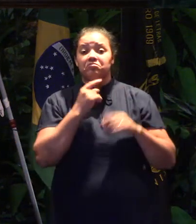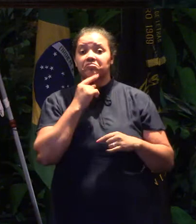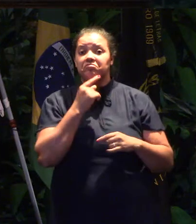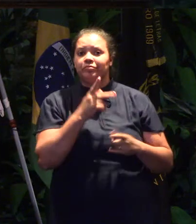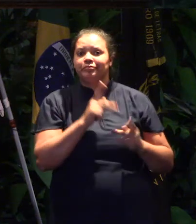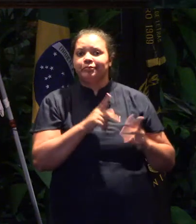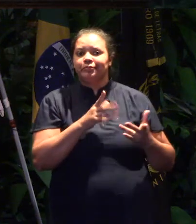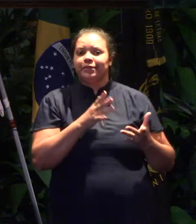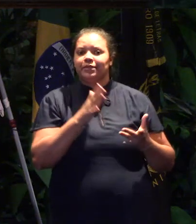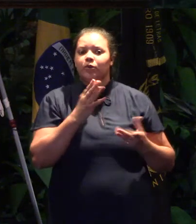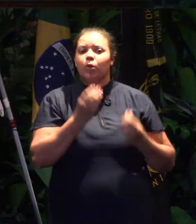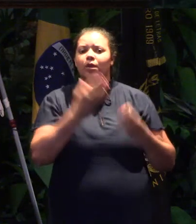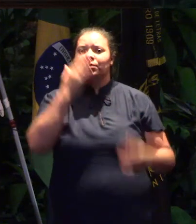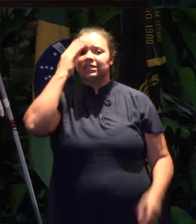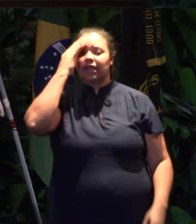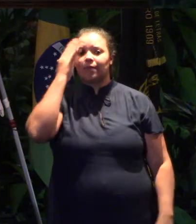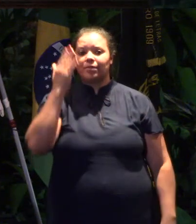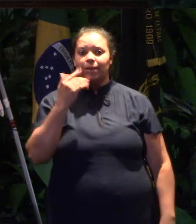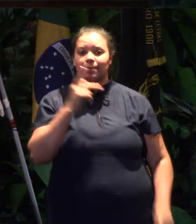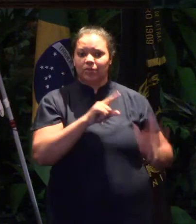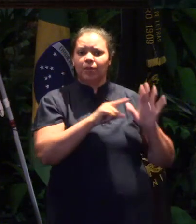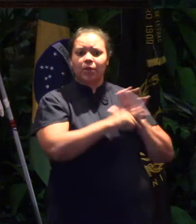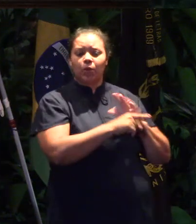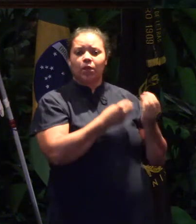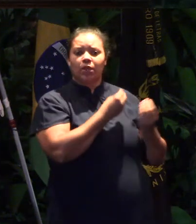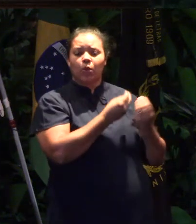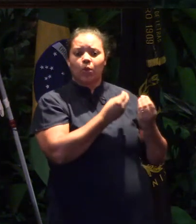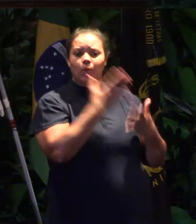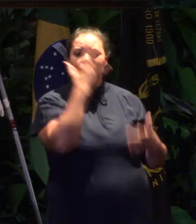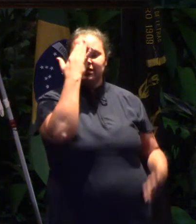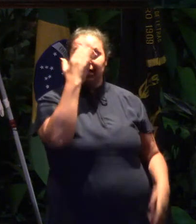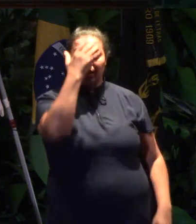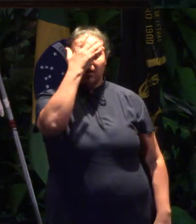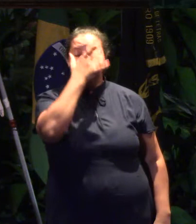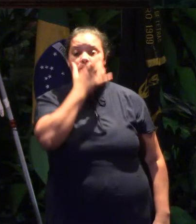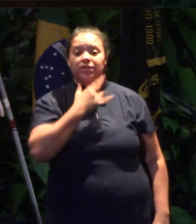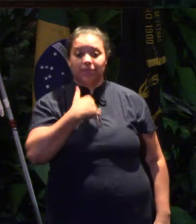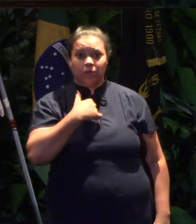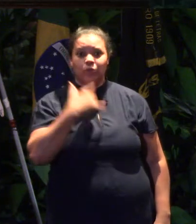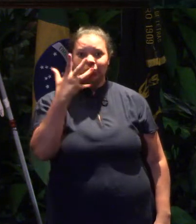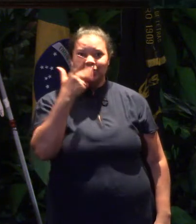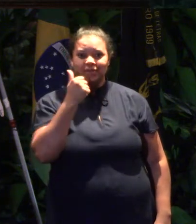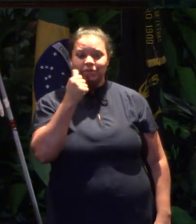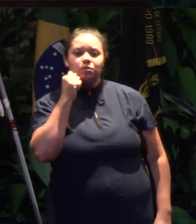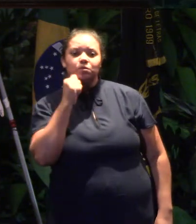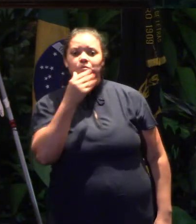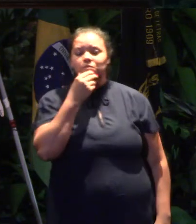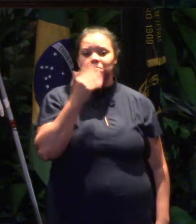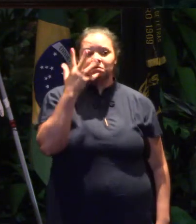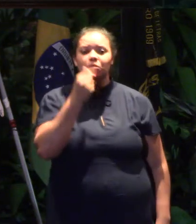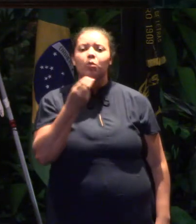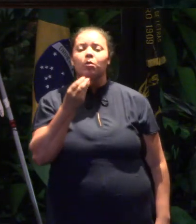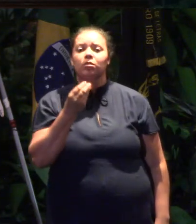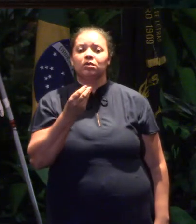como você sabe que eu posso ser, né, alguém pode me perguntar, como você sabe como eu sou? Eu sou bela, belo? Como